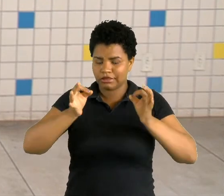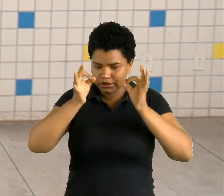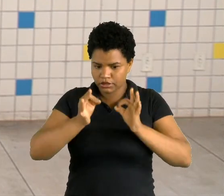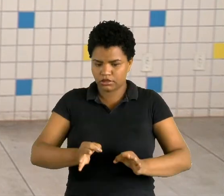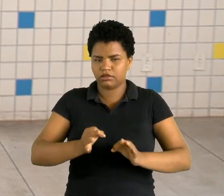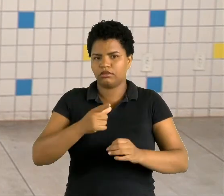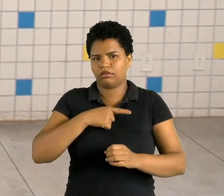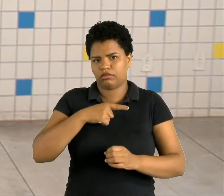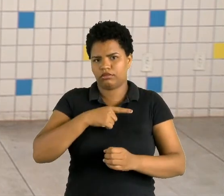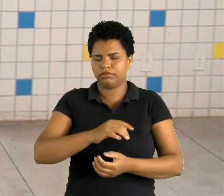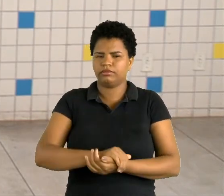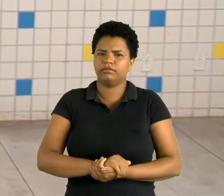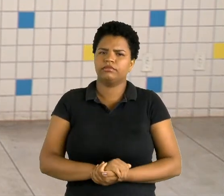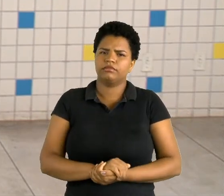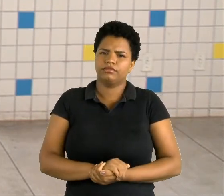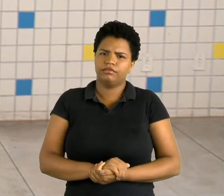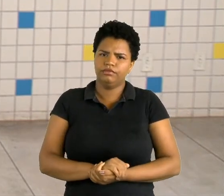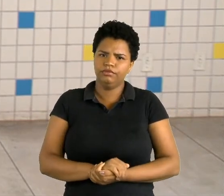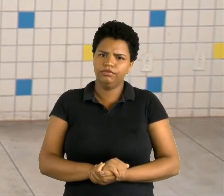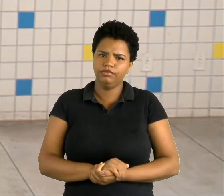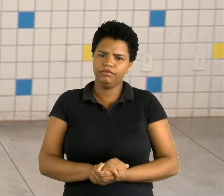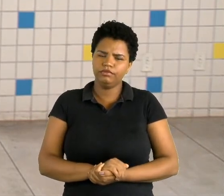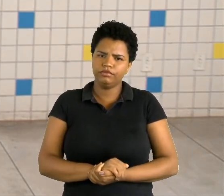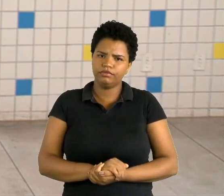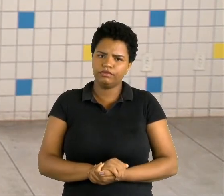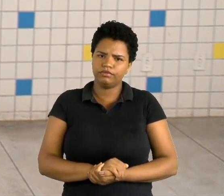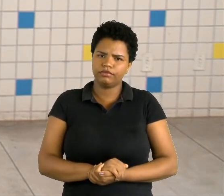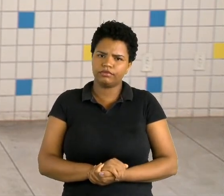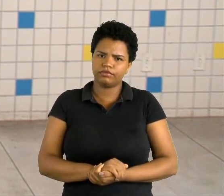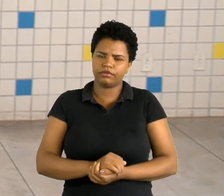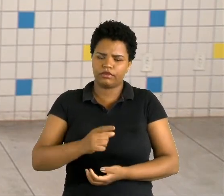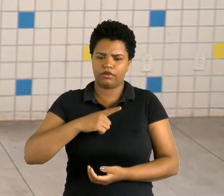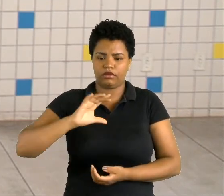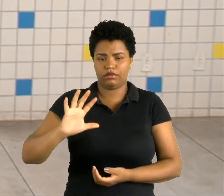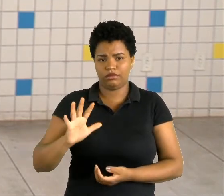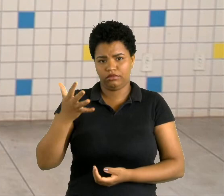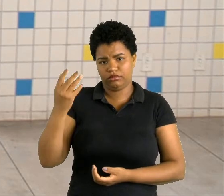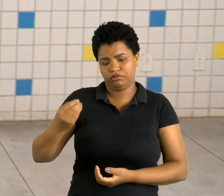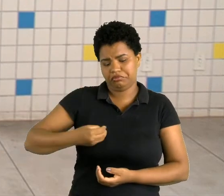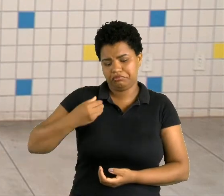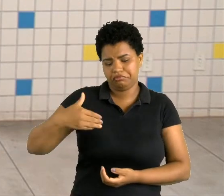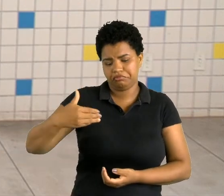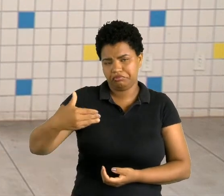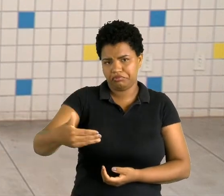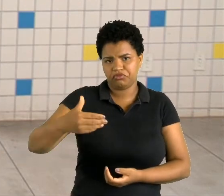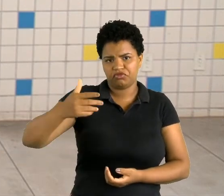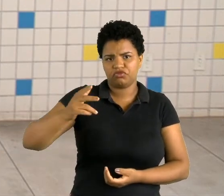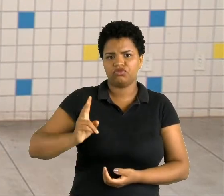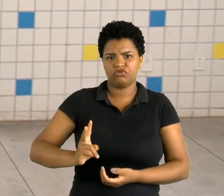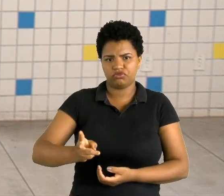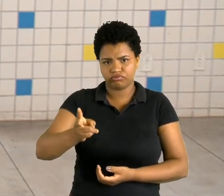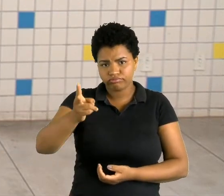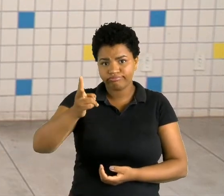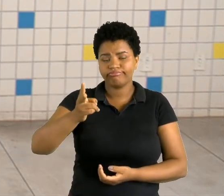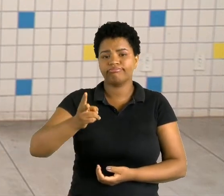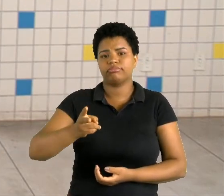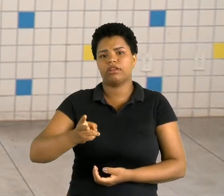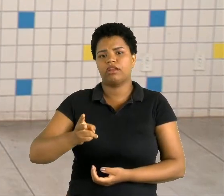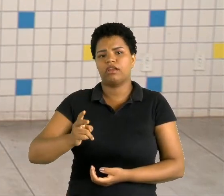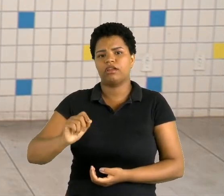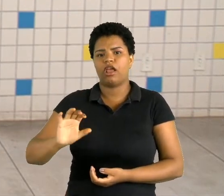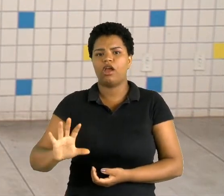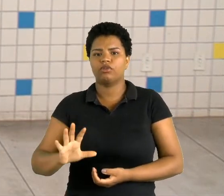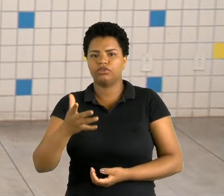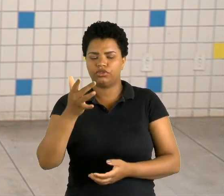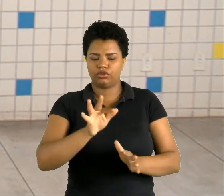Então observem aí que enquanto eu tenho situações cotidianas, rotineiras, frequentes e fatos no simple